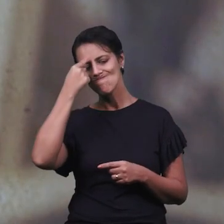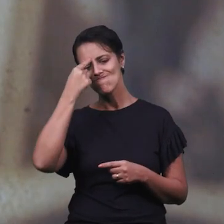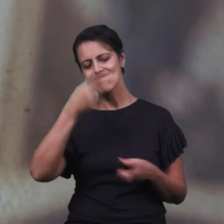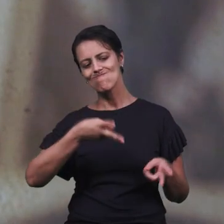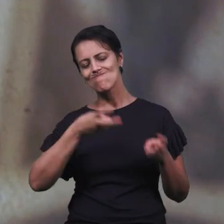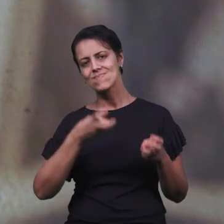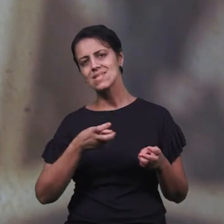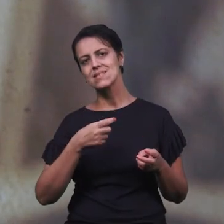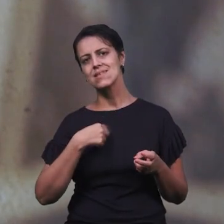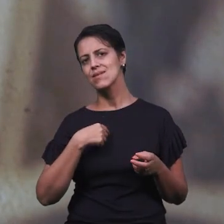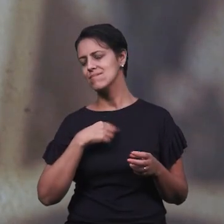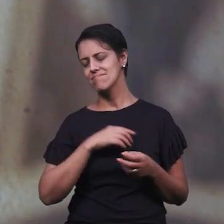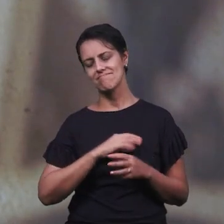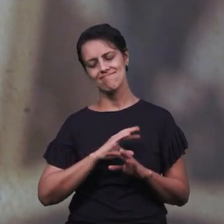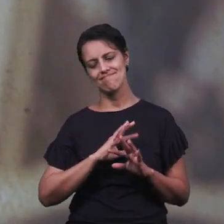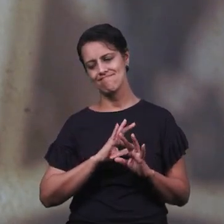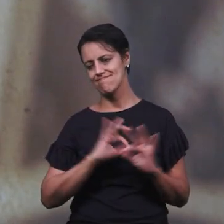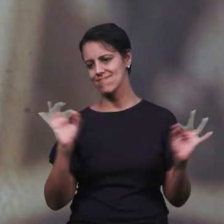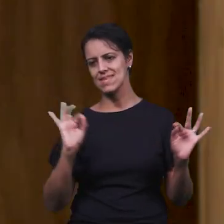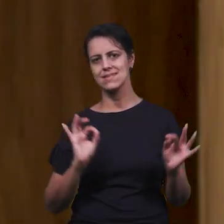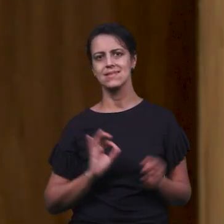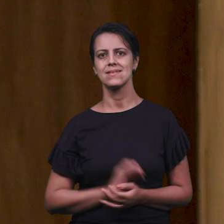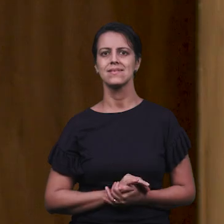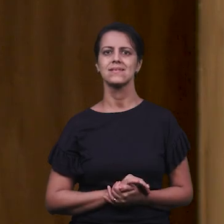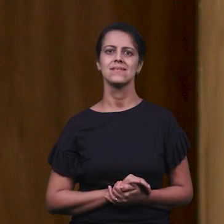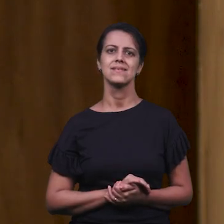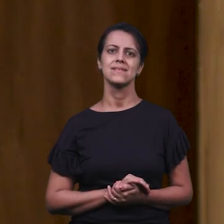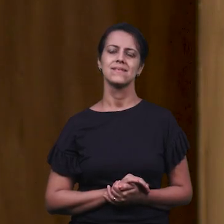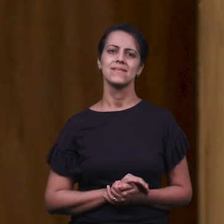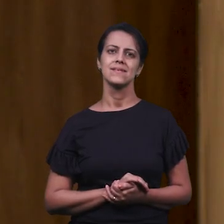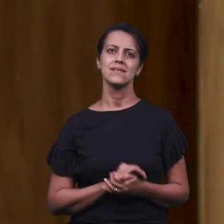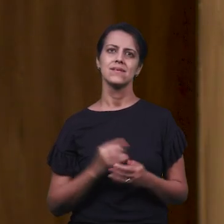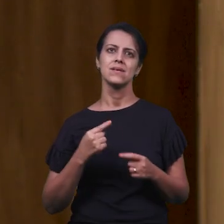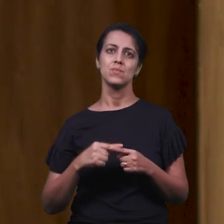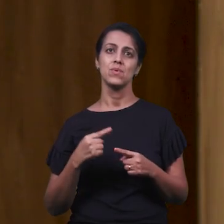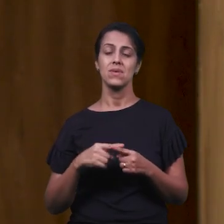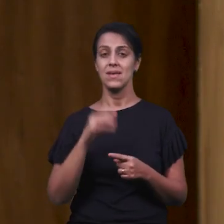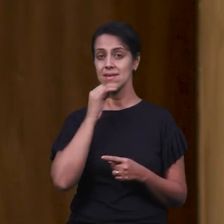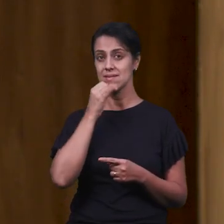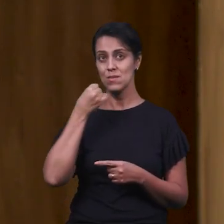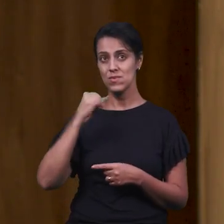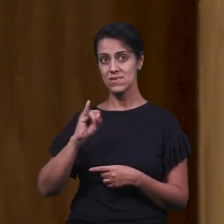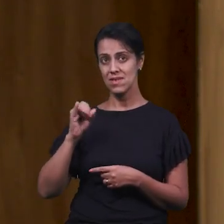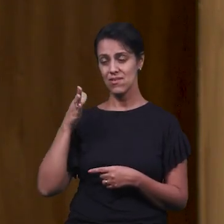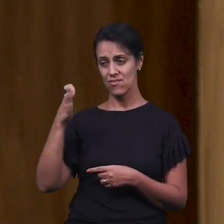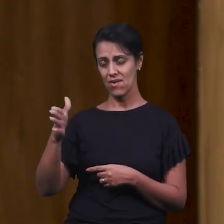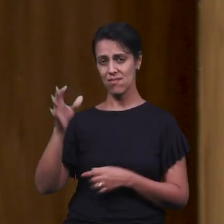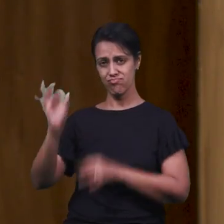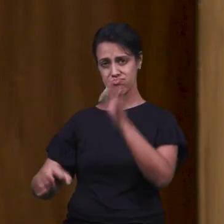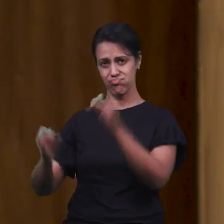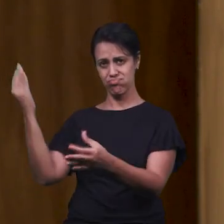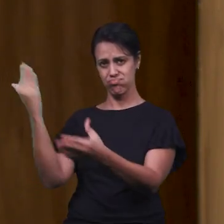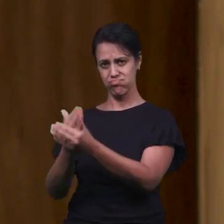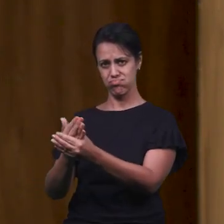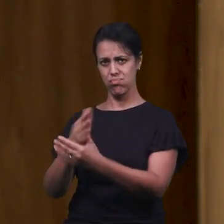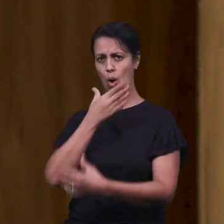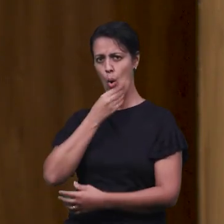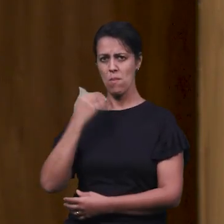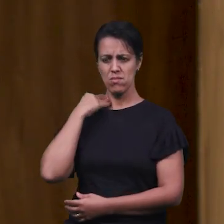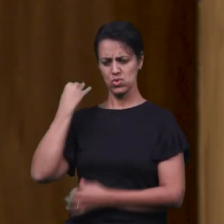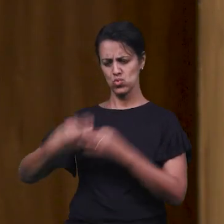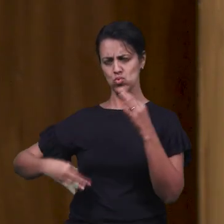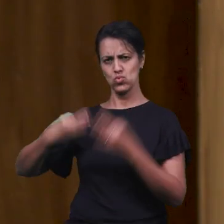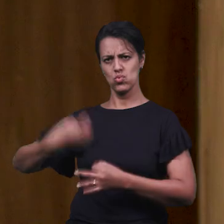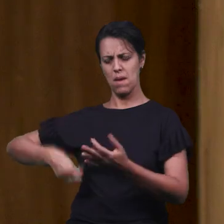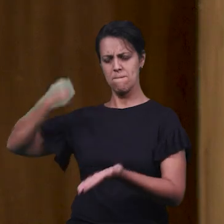considero gritante. Porque geralmente quando se vai ao Poder Judiciário, né, o juiz dá uma sentença, ele substitui a